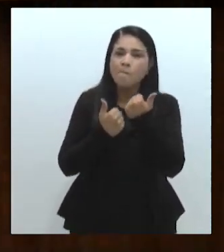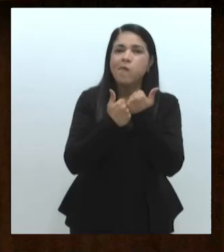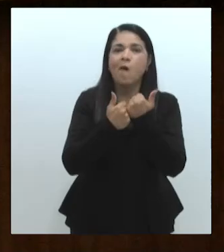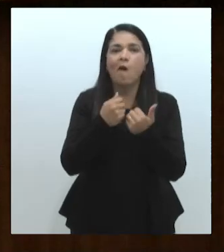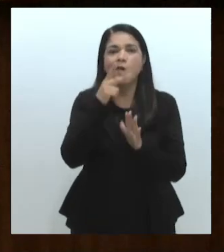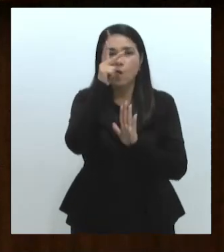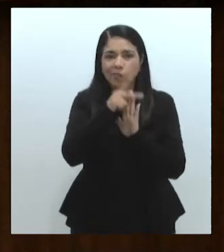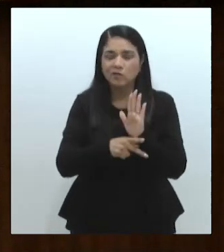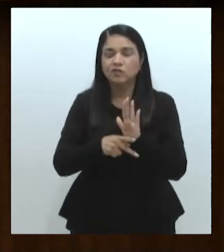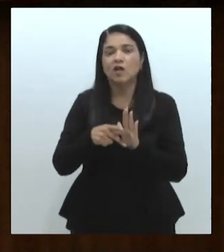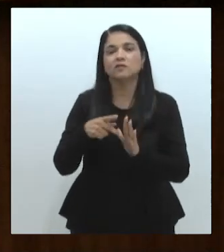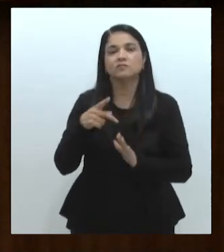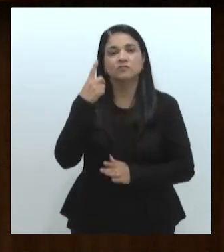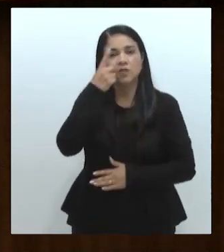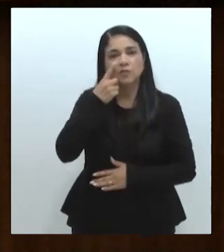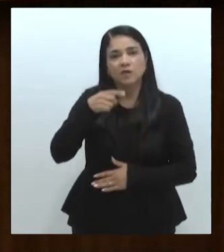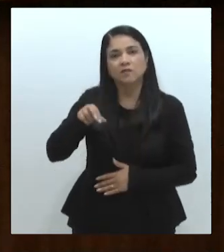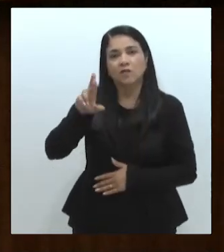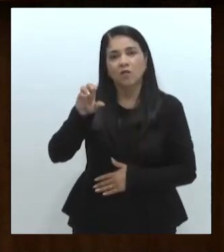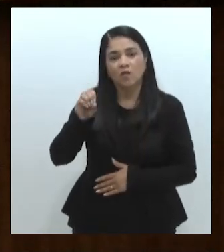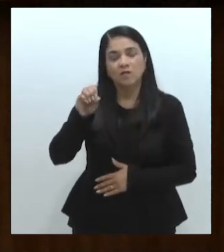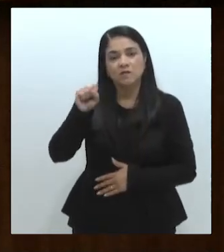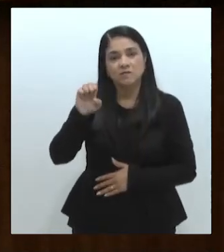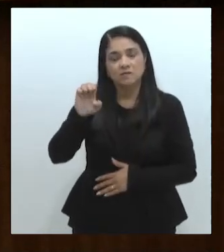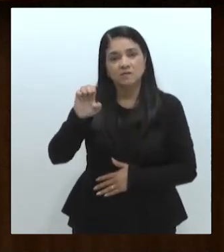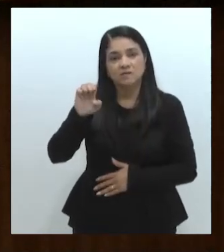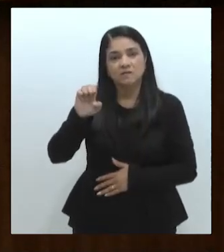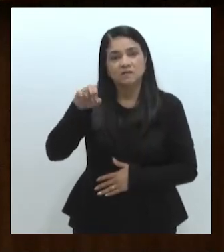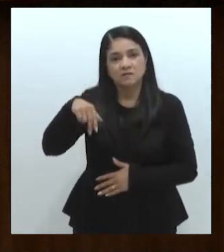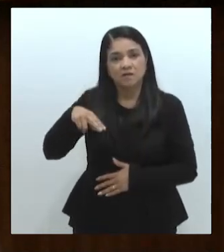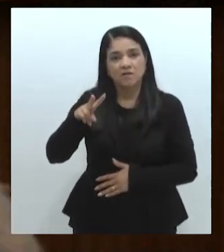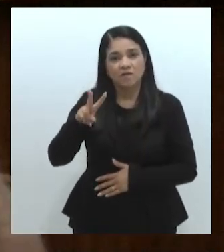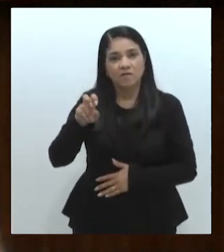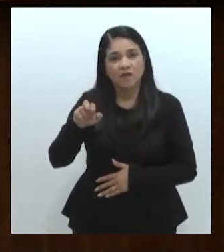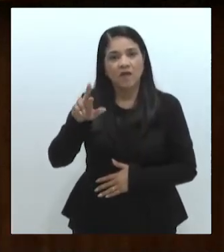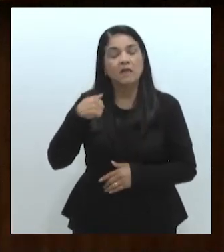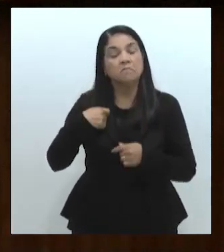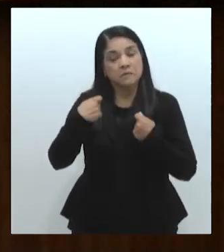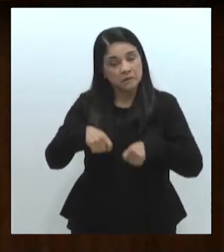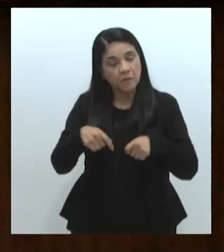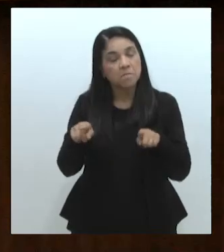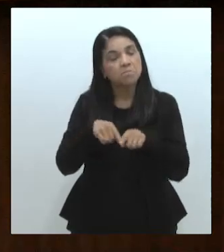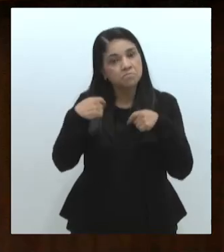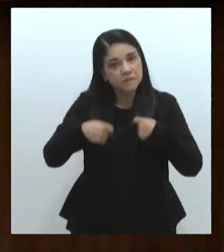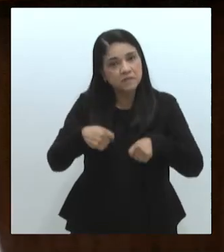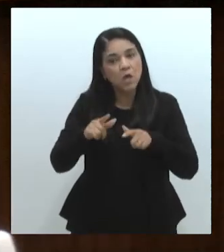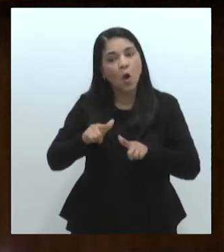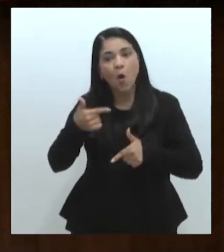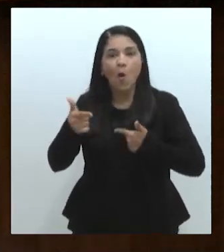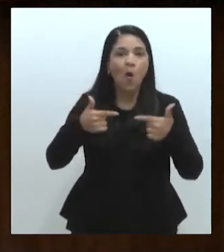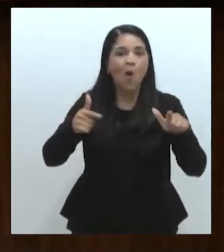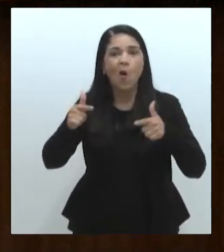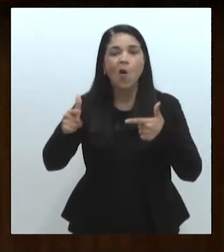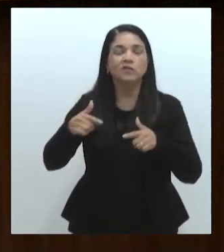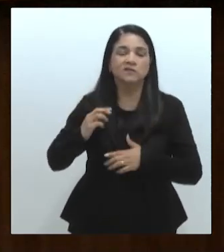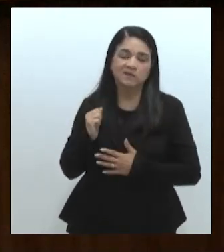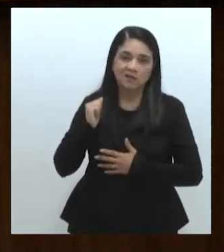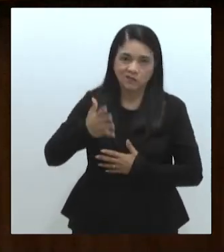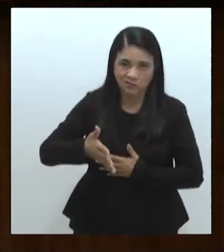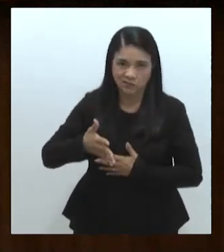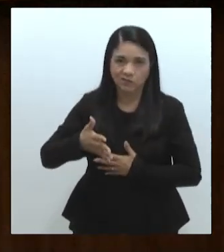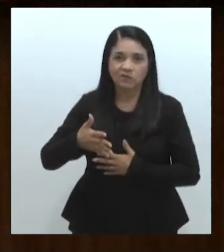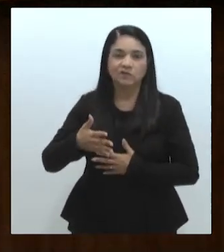projeto do Rosenberg, mas ao mesmo tempo eu acho que são necessárias outras ações para que as nossas prisões não sejam